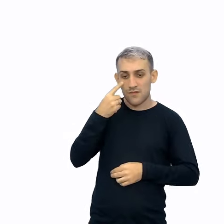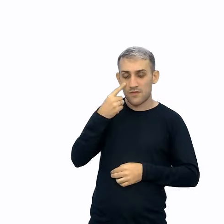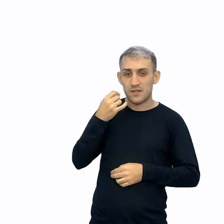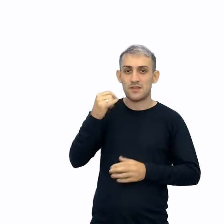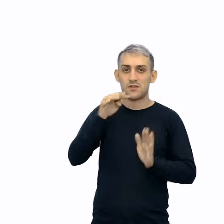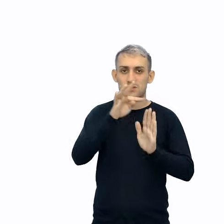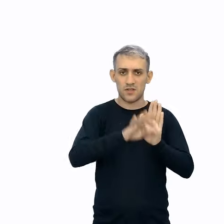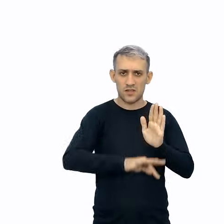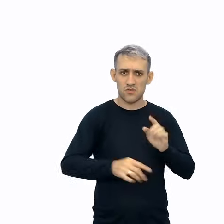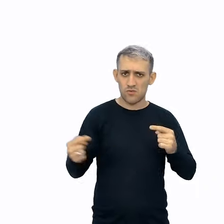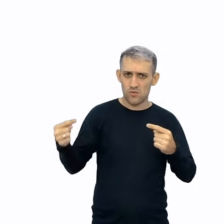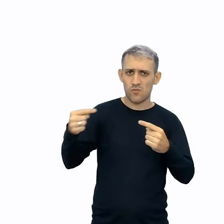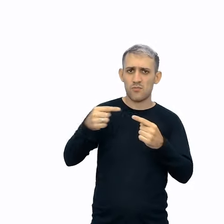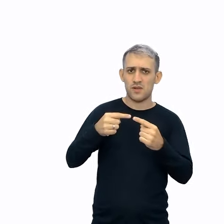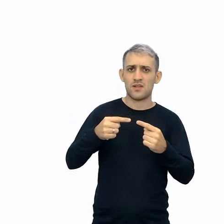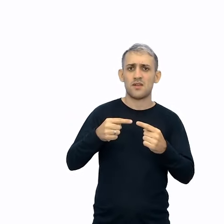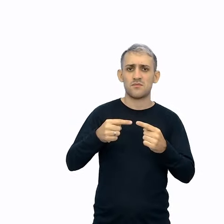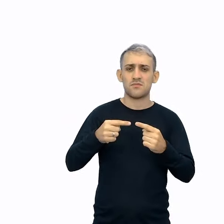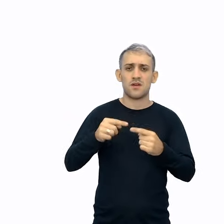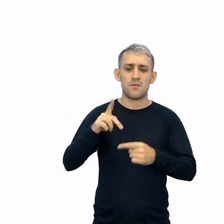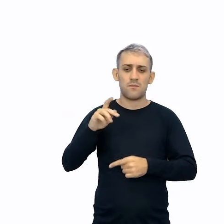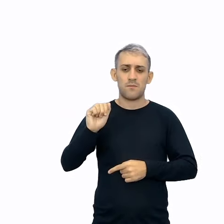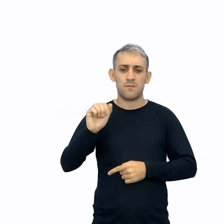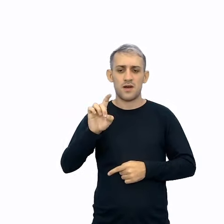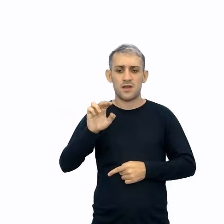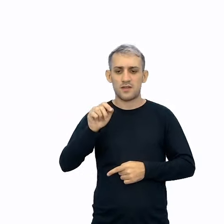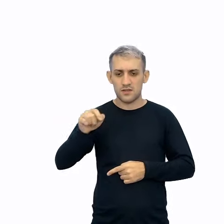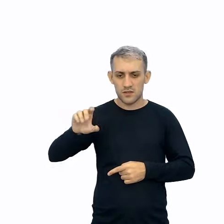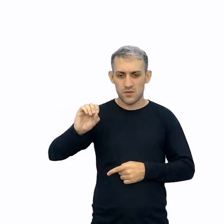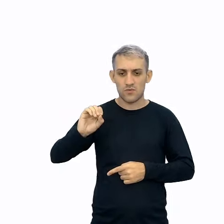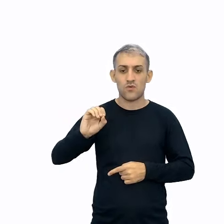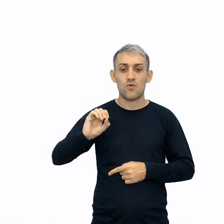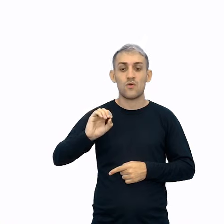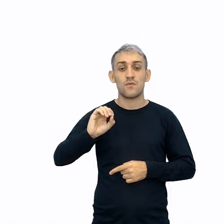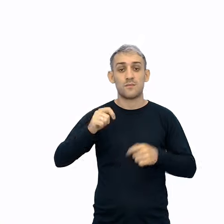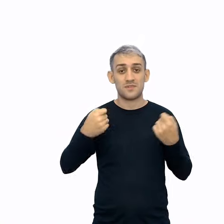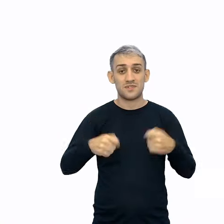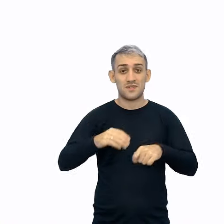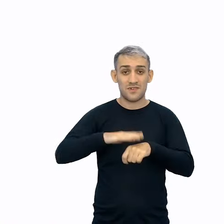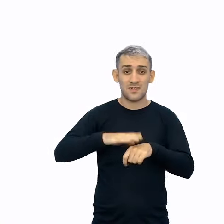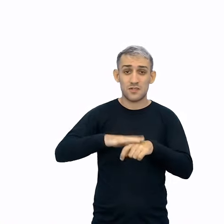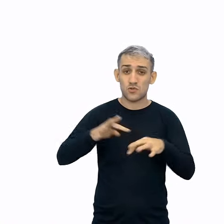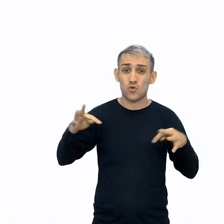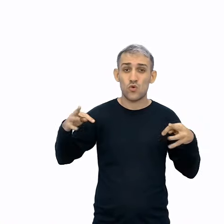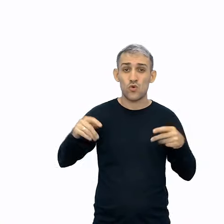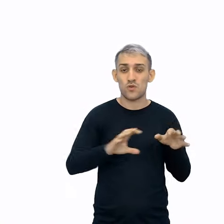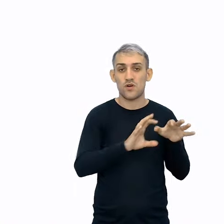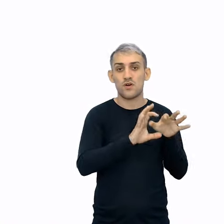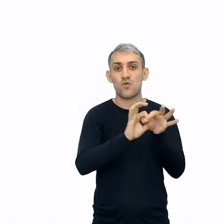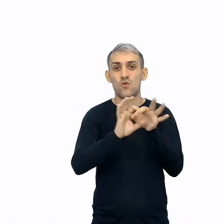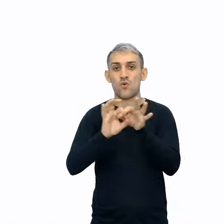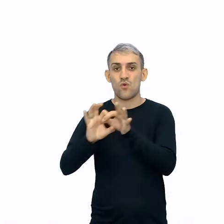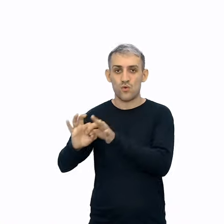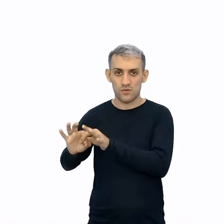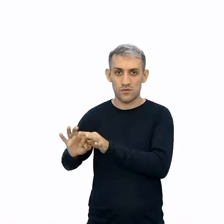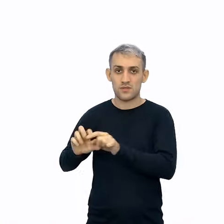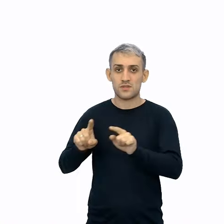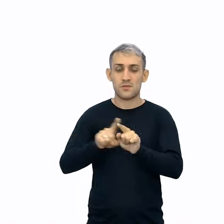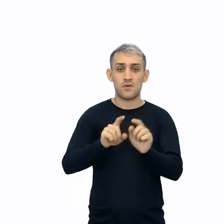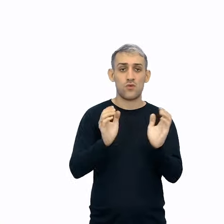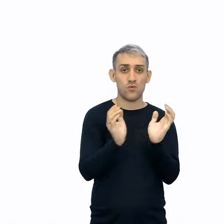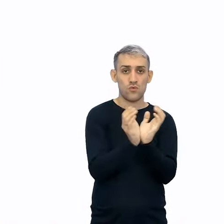está adequado à norma padrão, então precisaria ali todos fazerem essa contextualização, né, o grupo